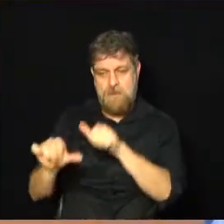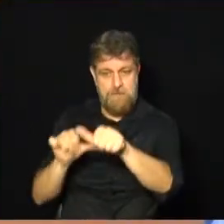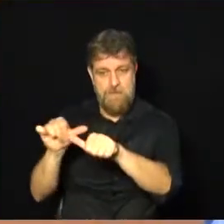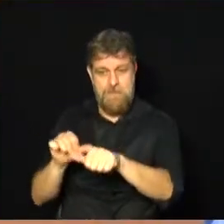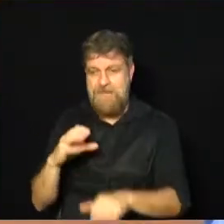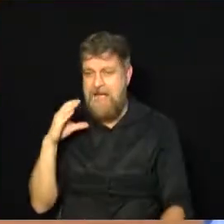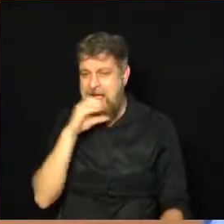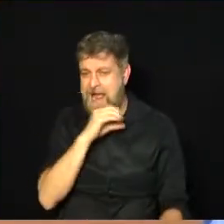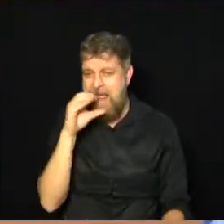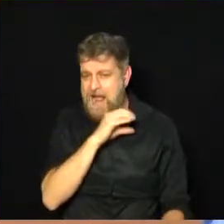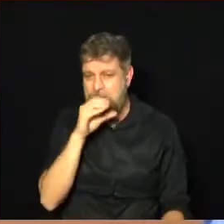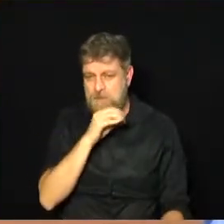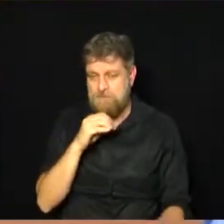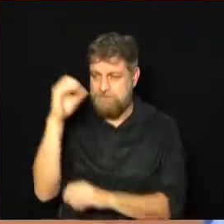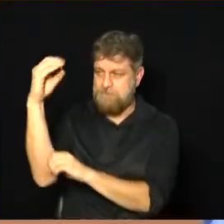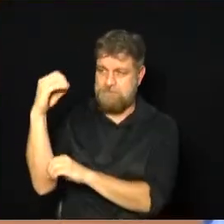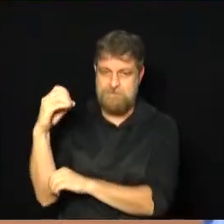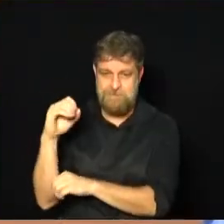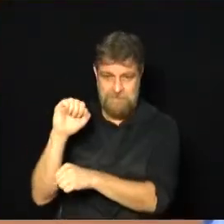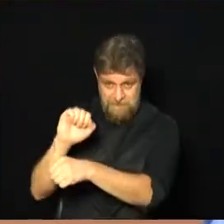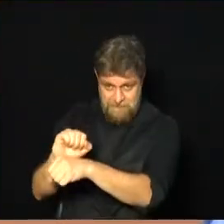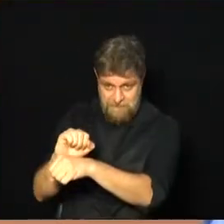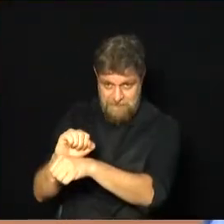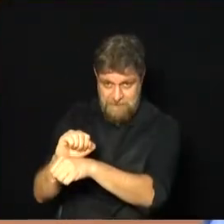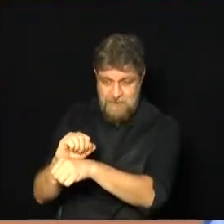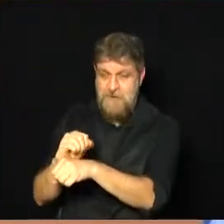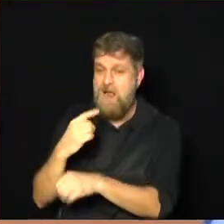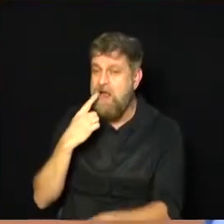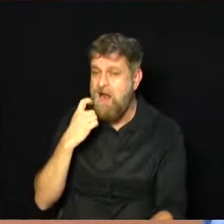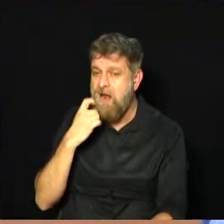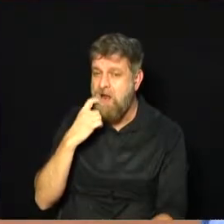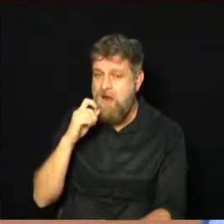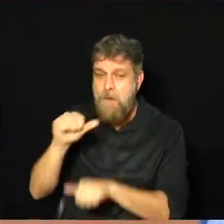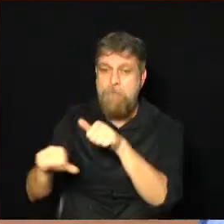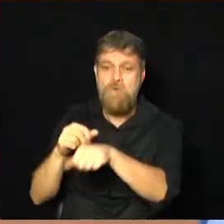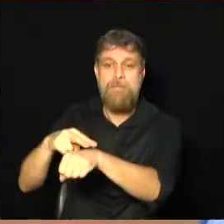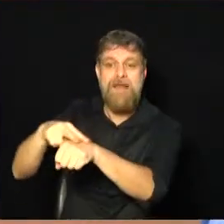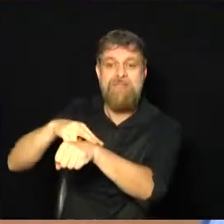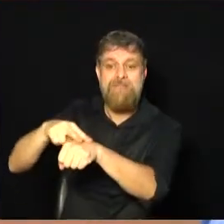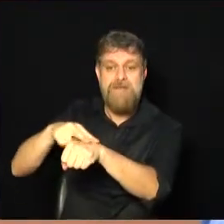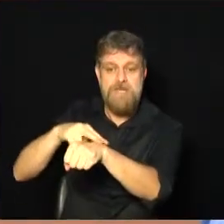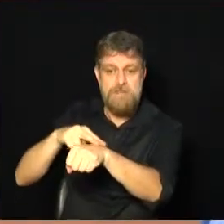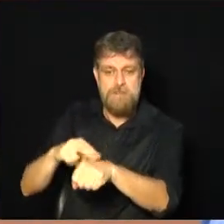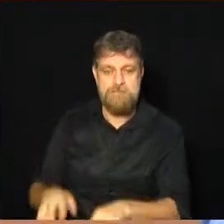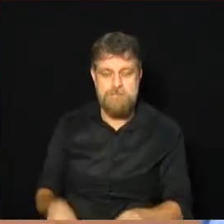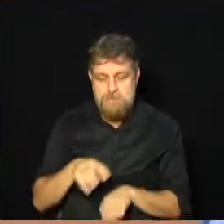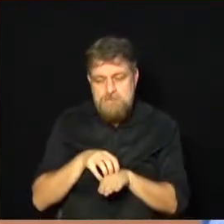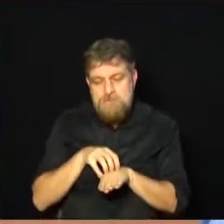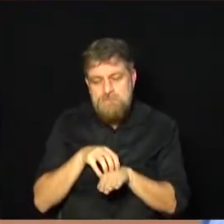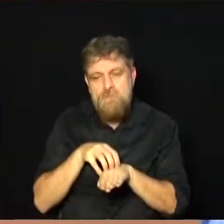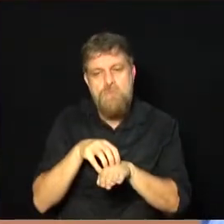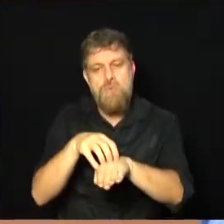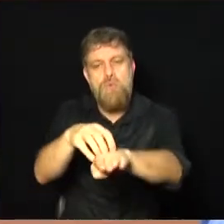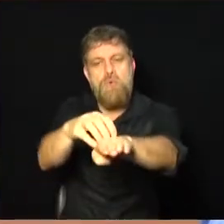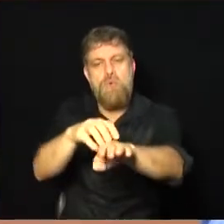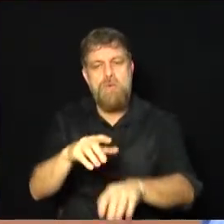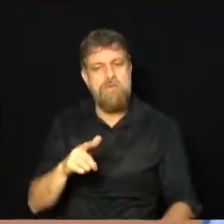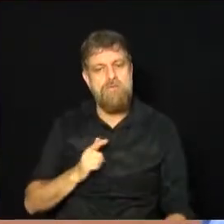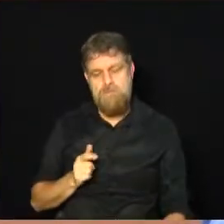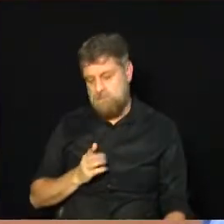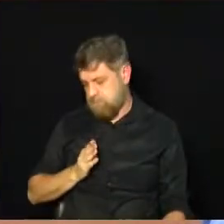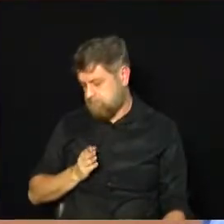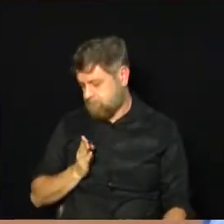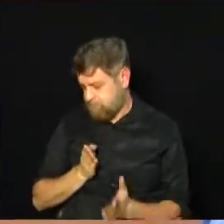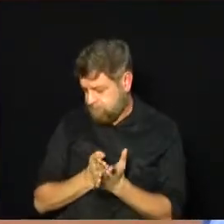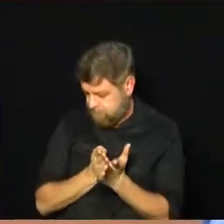Se o semáforo tivesse fechado para o ônibus, vermelho para o ônibus, ele transforma em verde, né? Ele dá um segundinho, se transforma em verde,